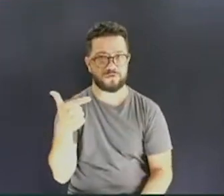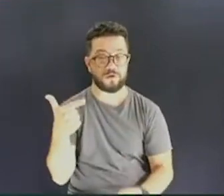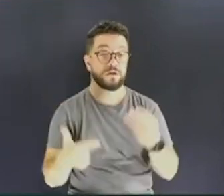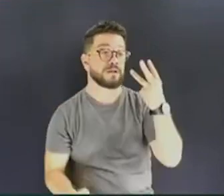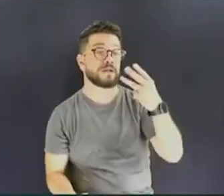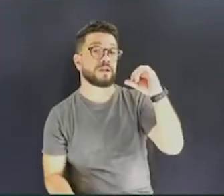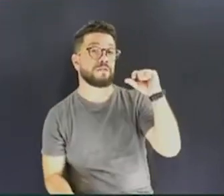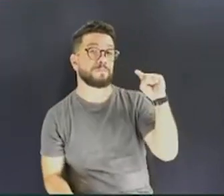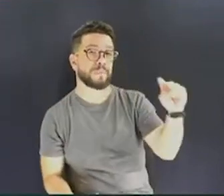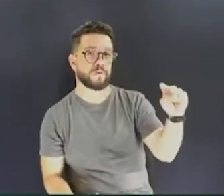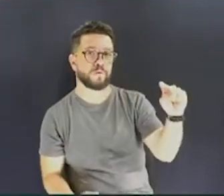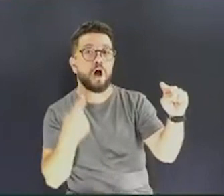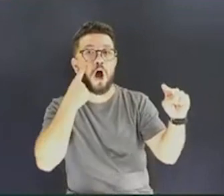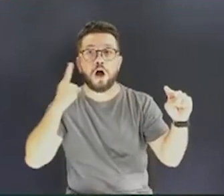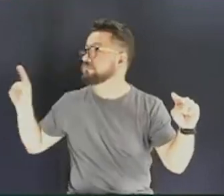39.685, Em 2023,